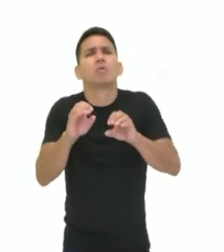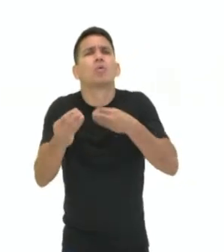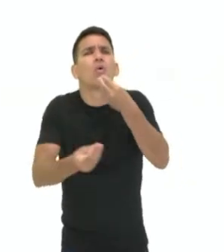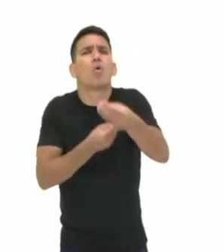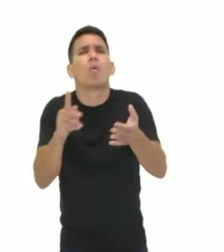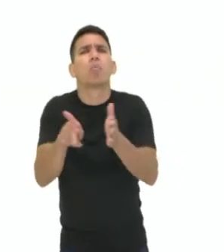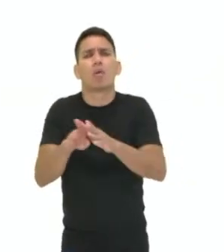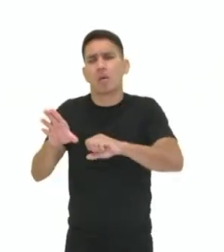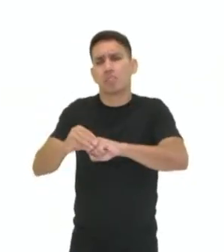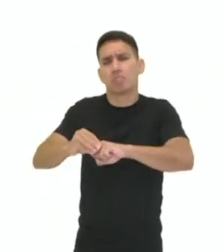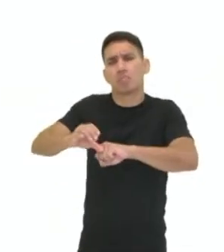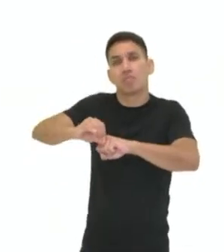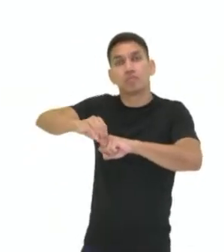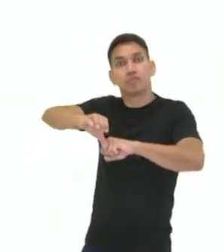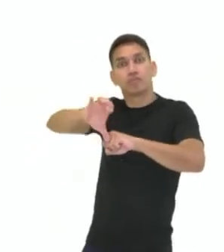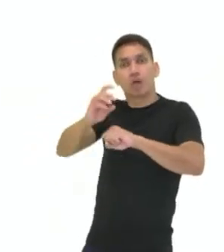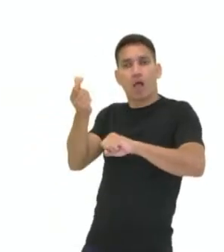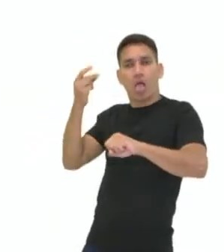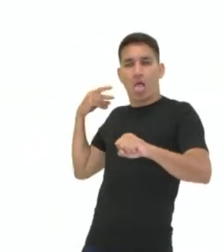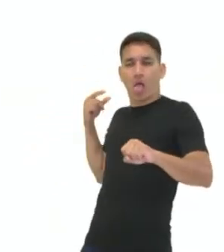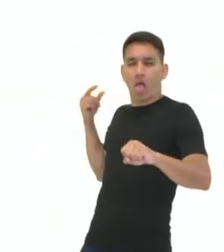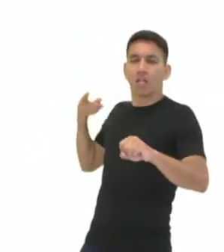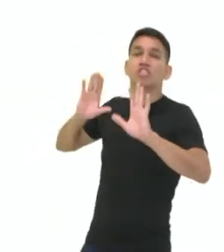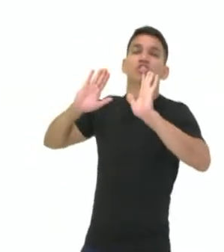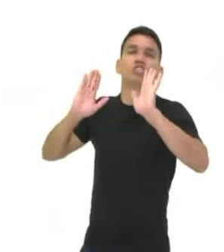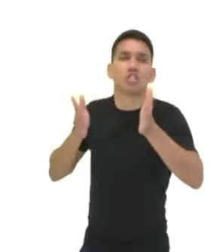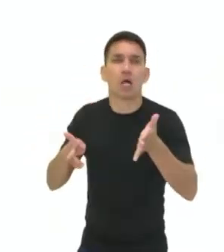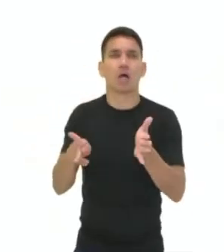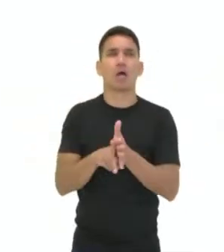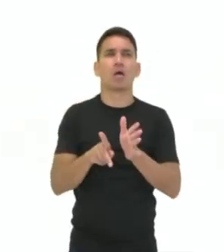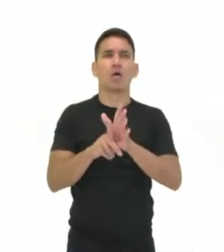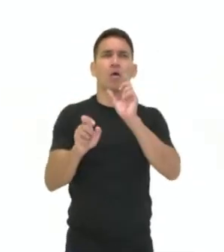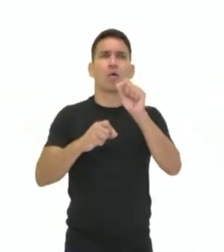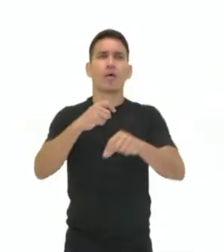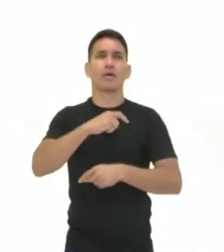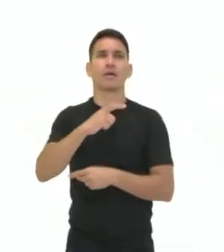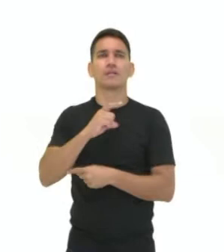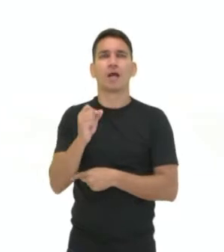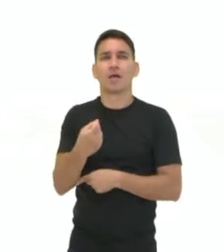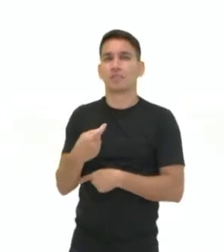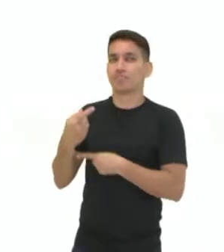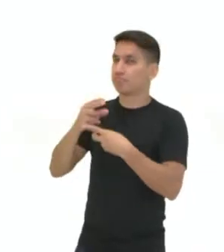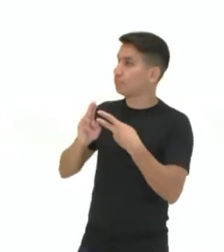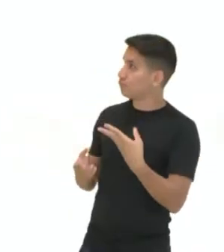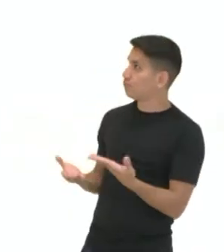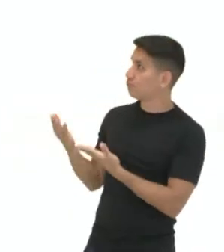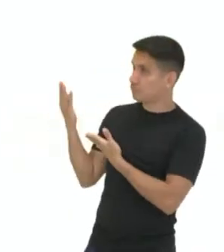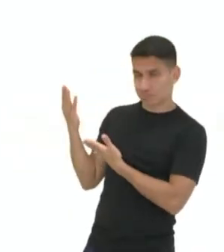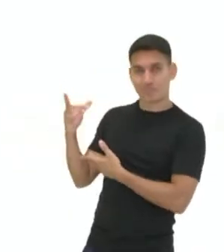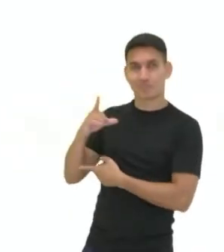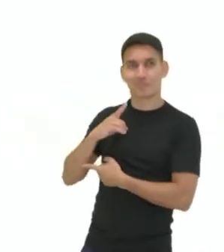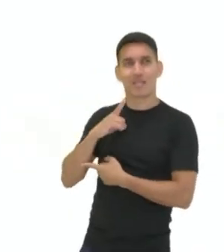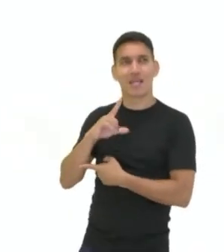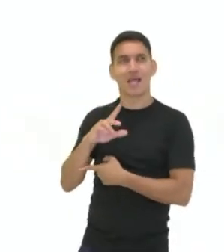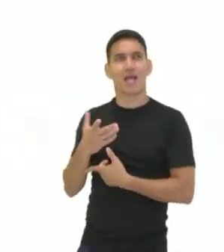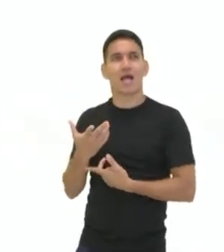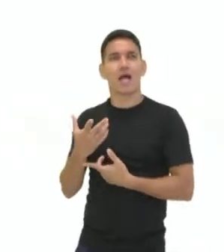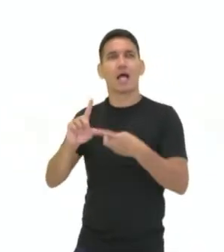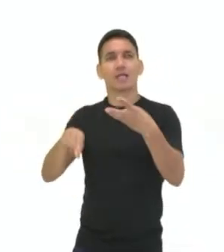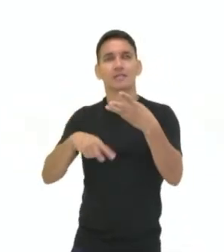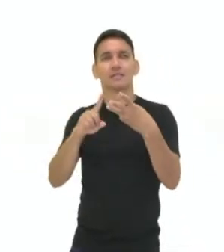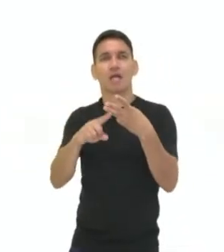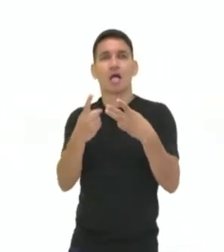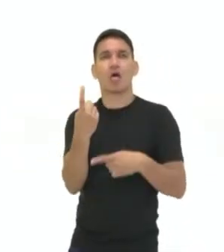conhecimentos milenares que têm elementos da cabala judaica, o hermetismo dos gregos e o